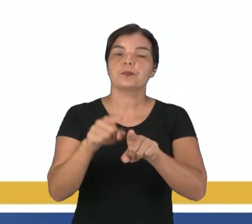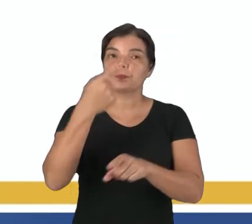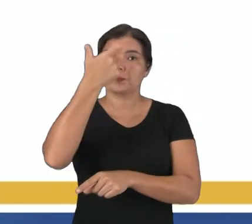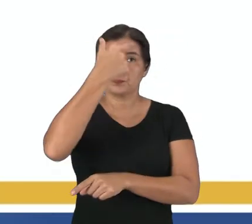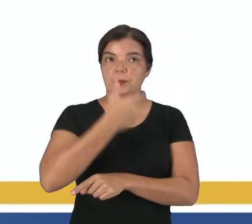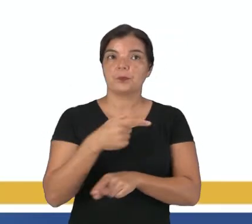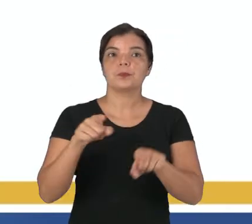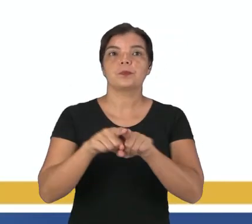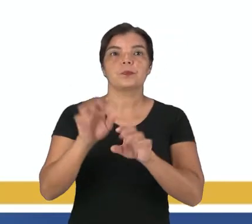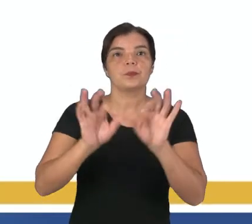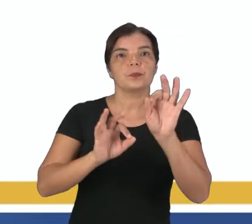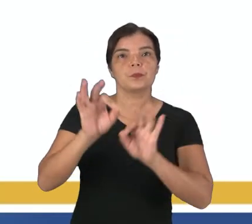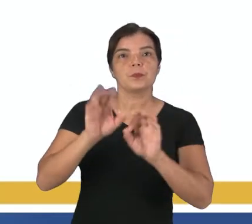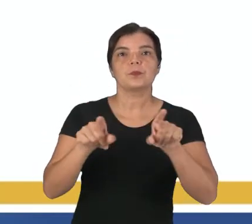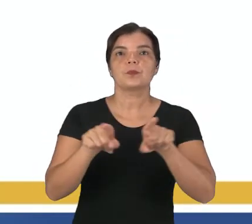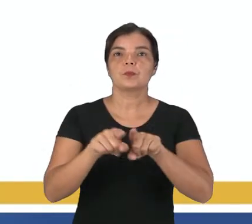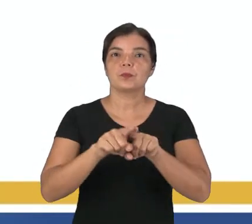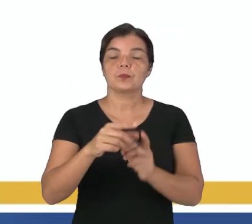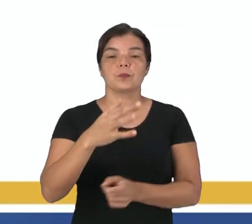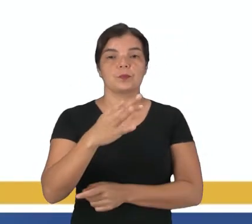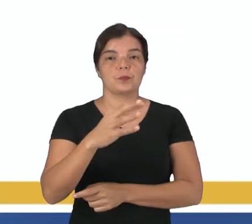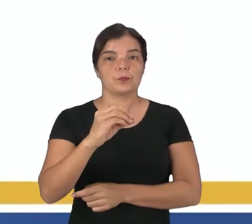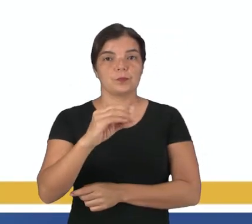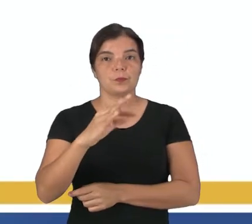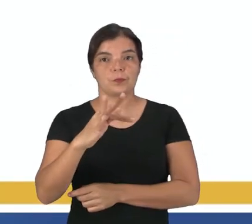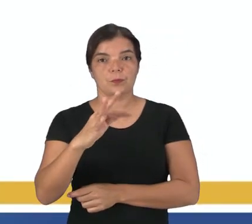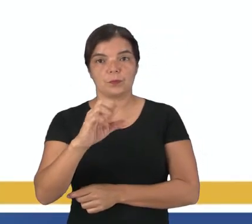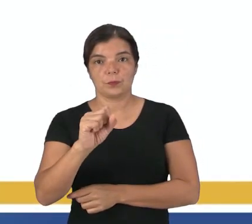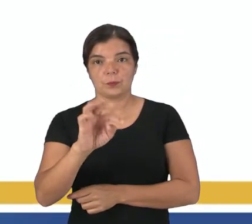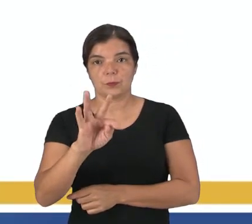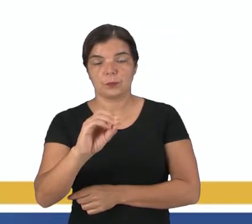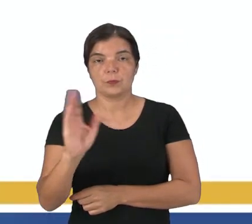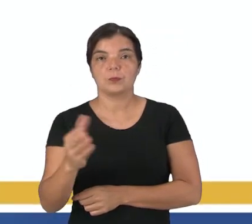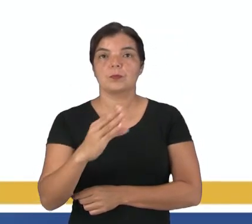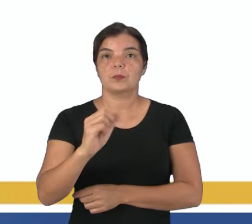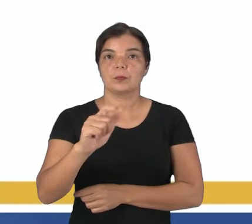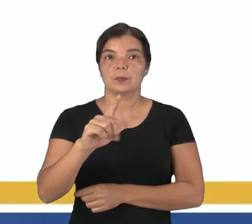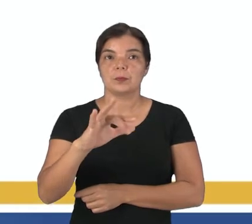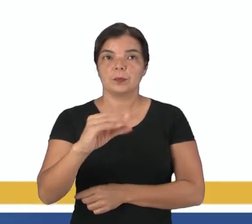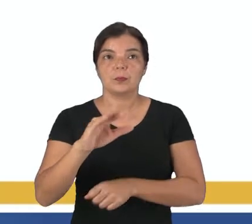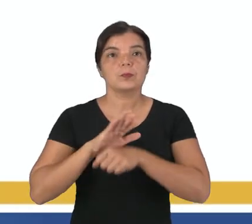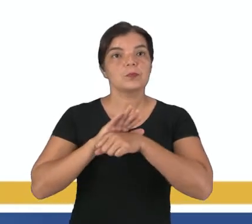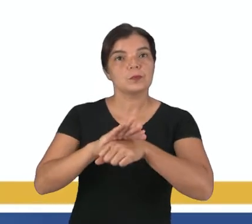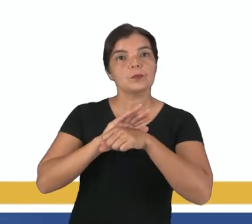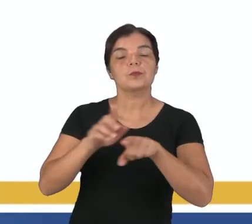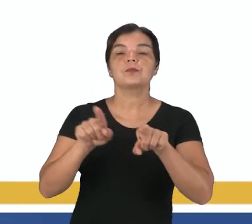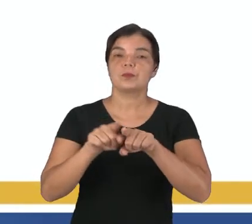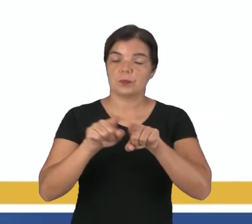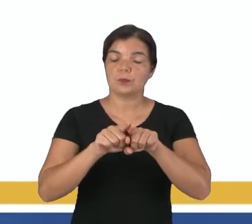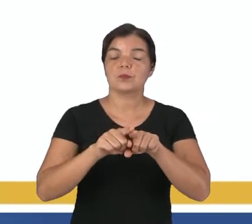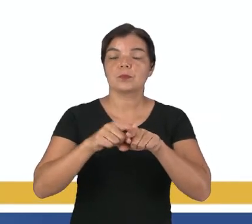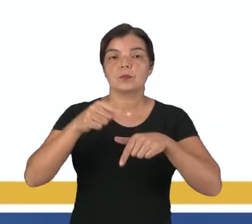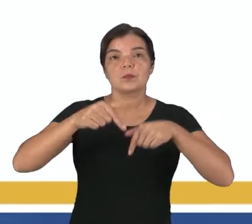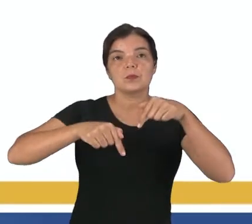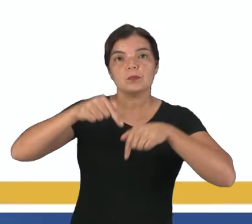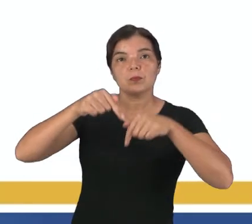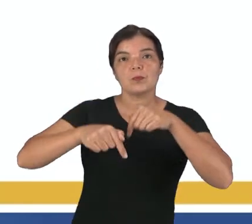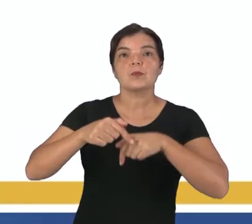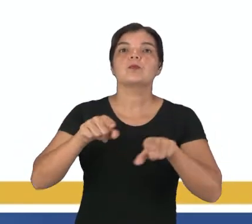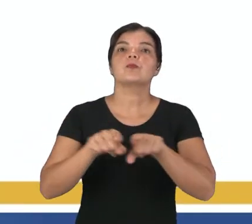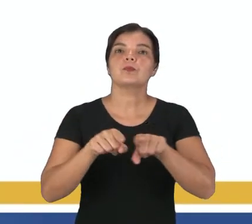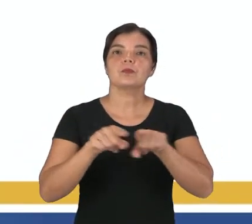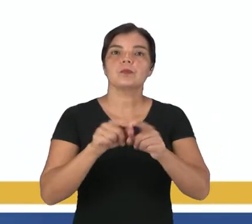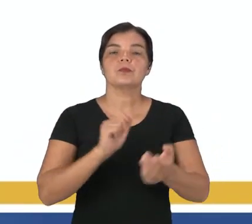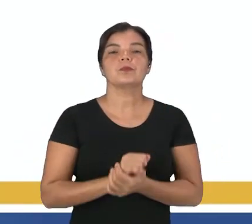exemplo que são são formadas por fosfato de cálcio além disso eles ajudam também reações químicas